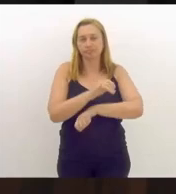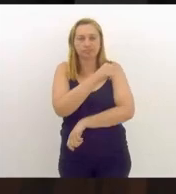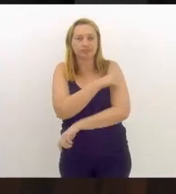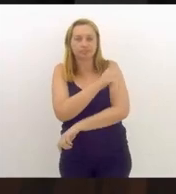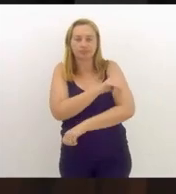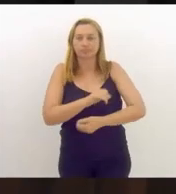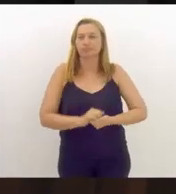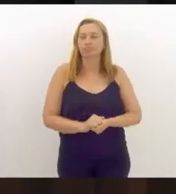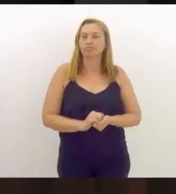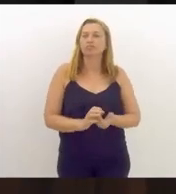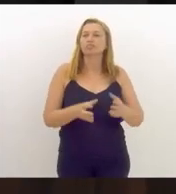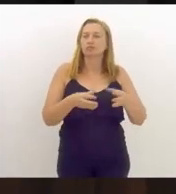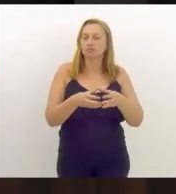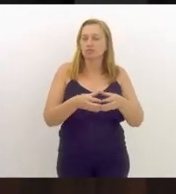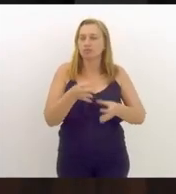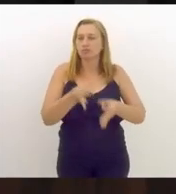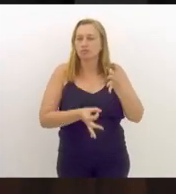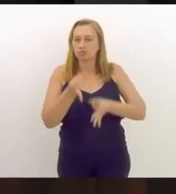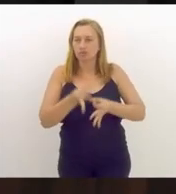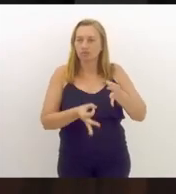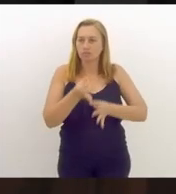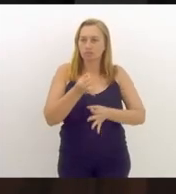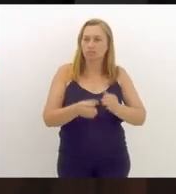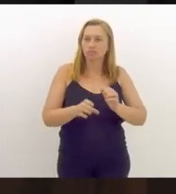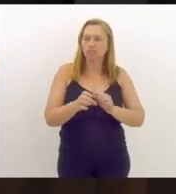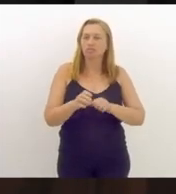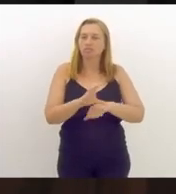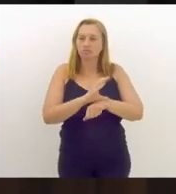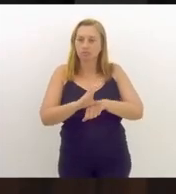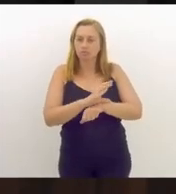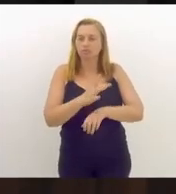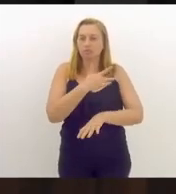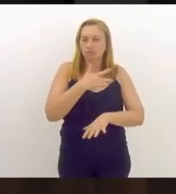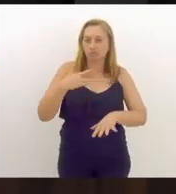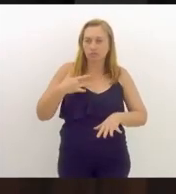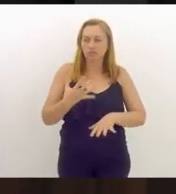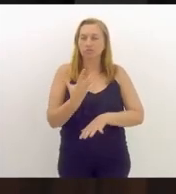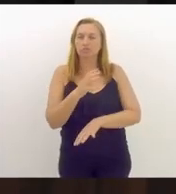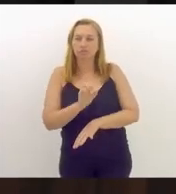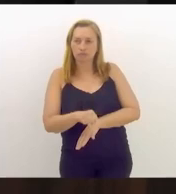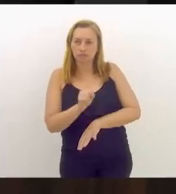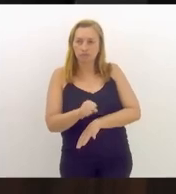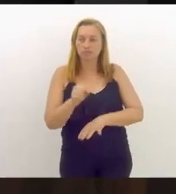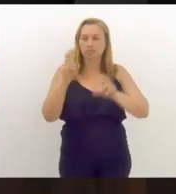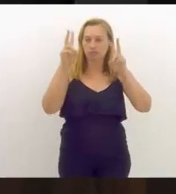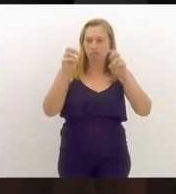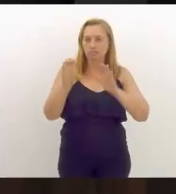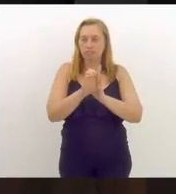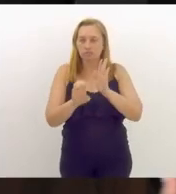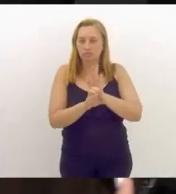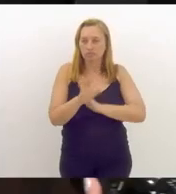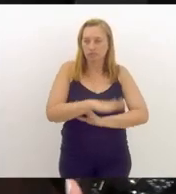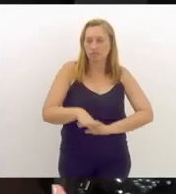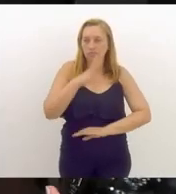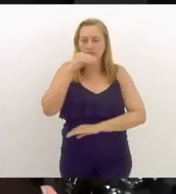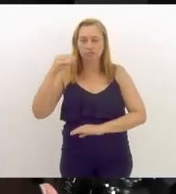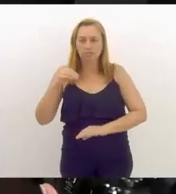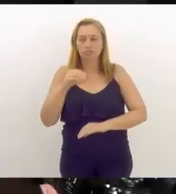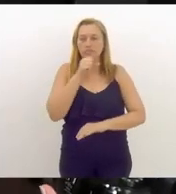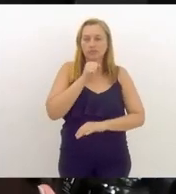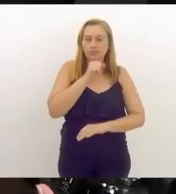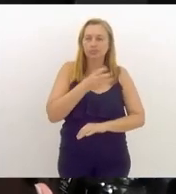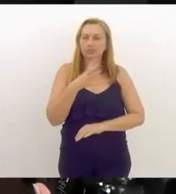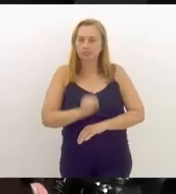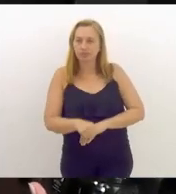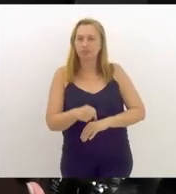pareceres da comissão de condição de Justiça pela condicionalidade saúde favorável de assunto da criança adolescente do Idoso favorável